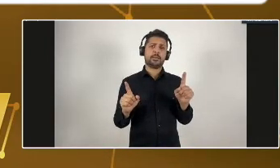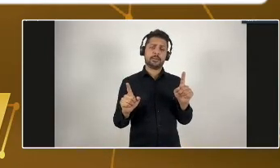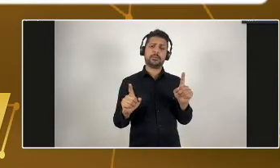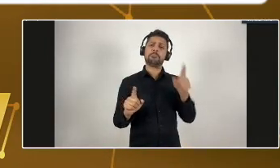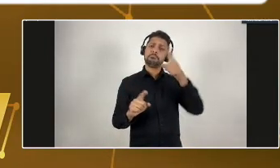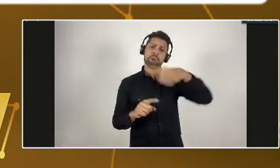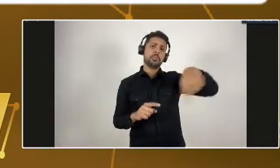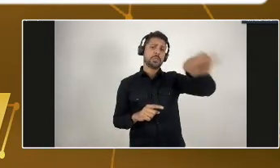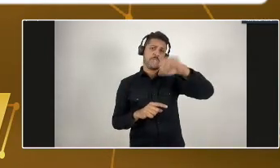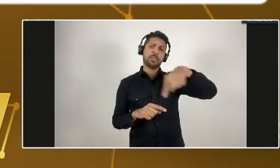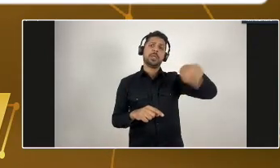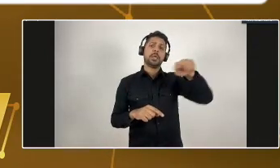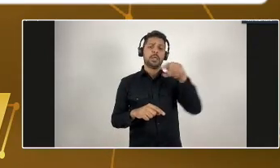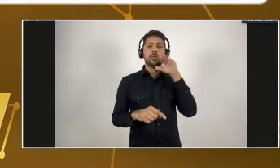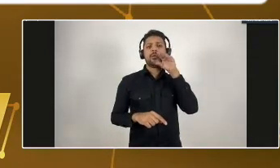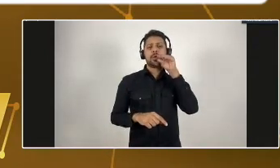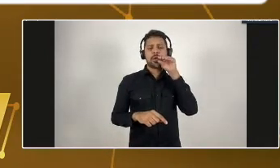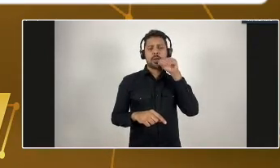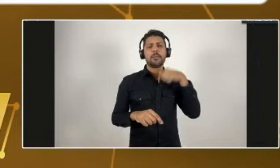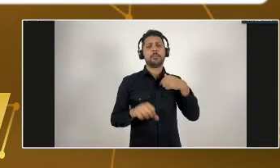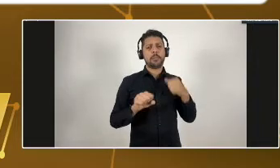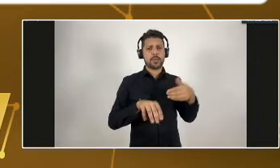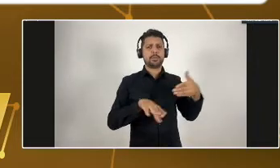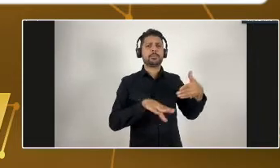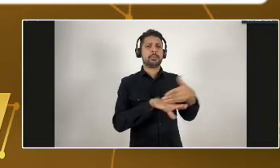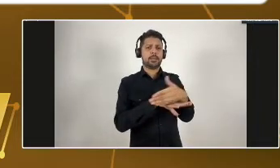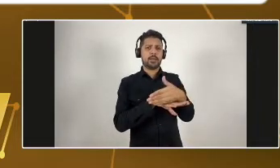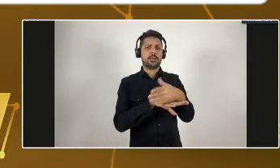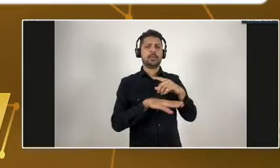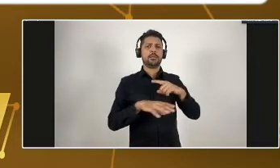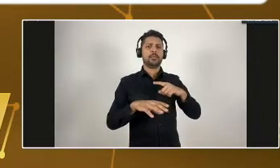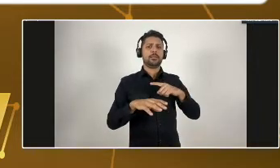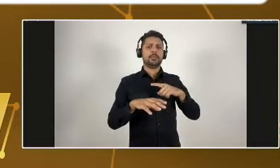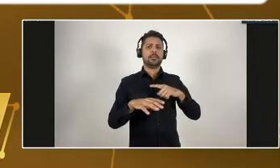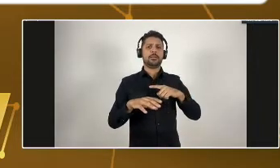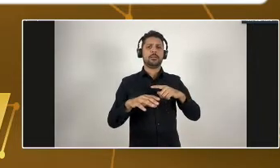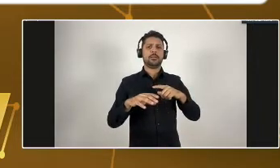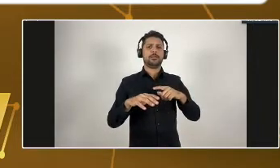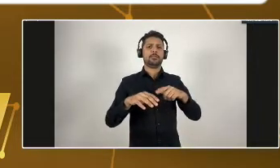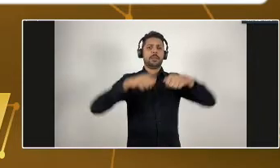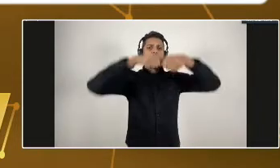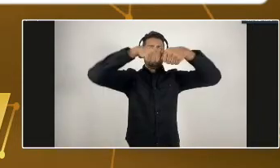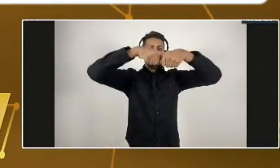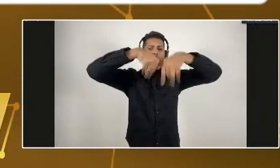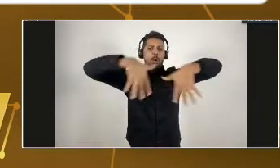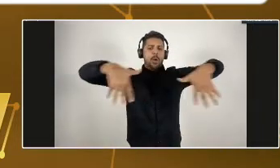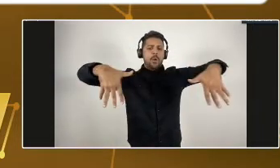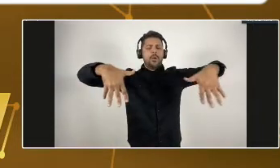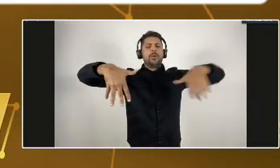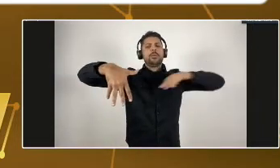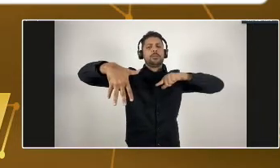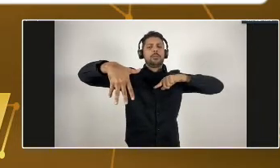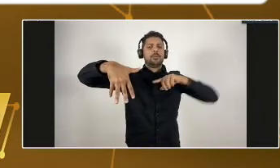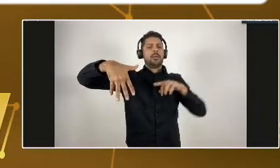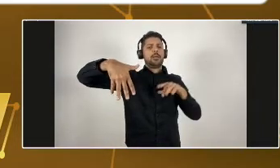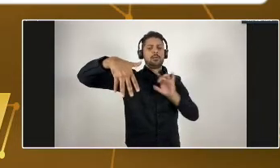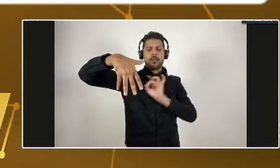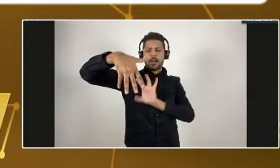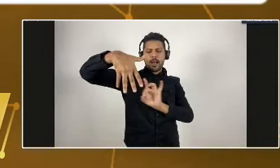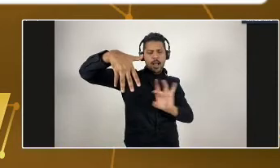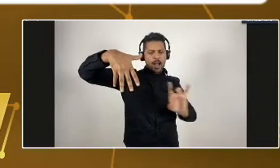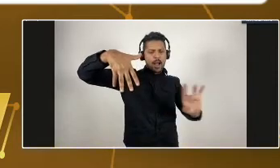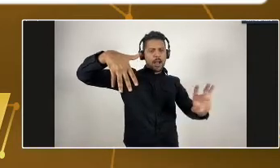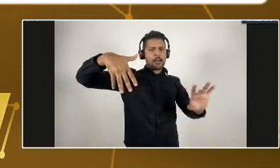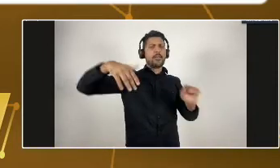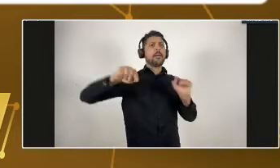vocês o diagrama unifilar de cada subestação. Então, vai abrir no meu navegador